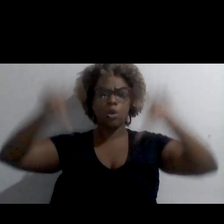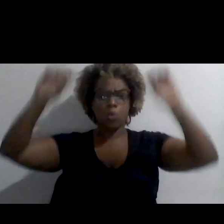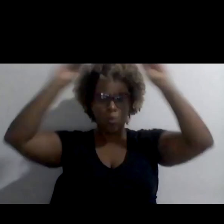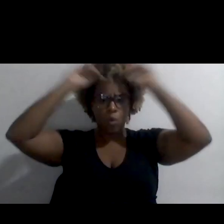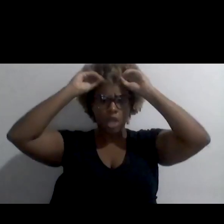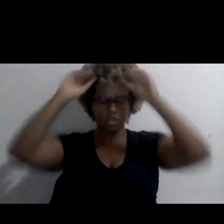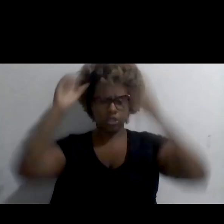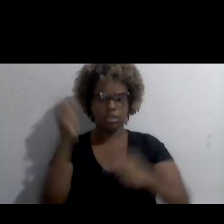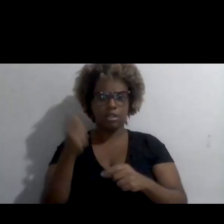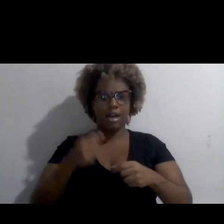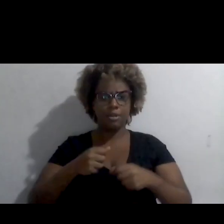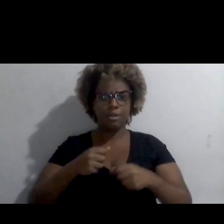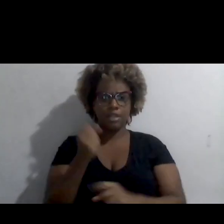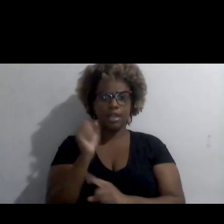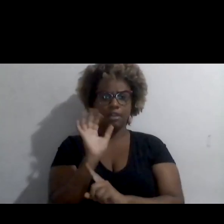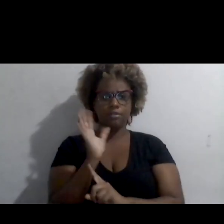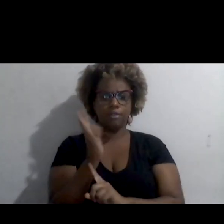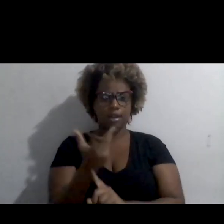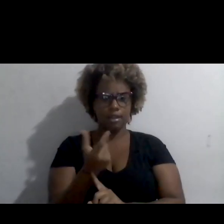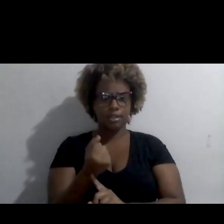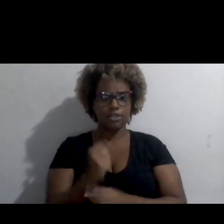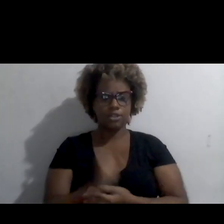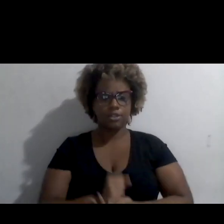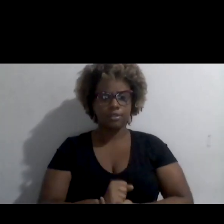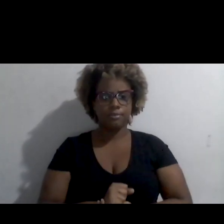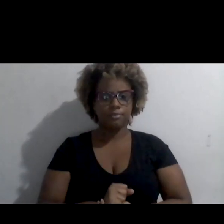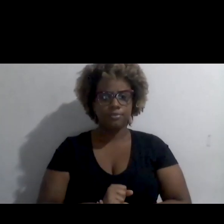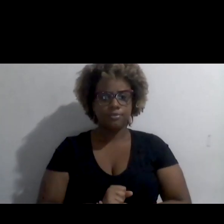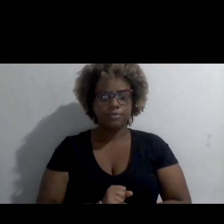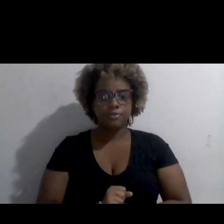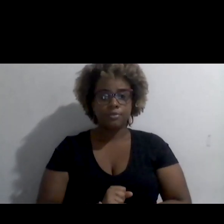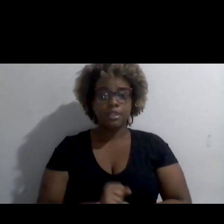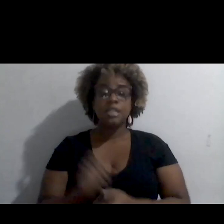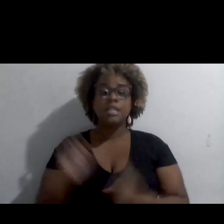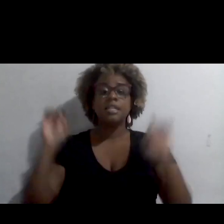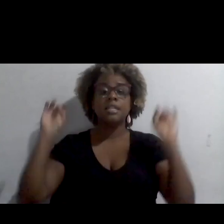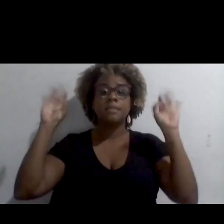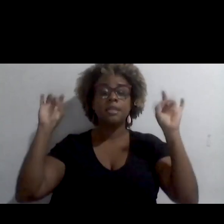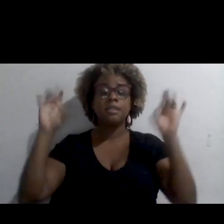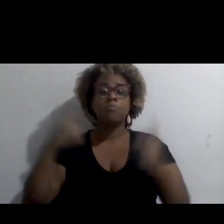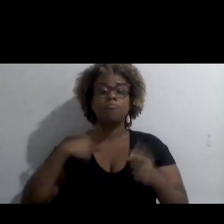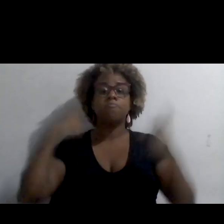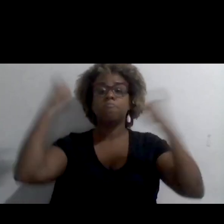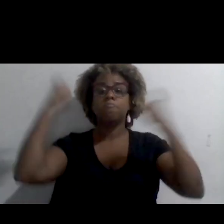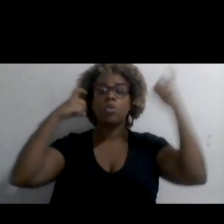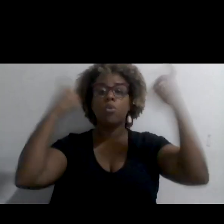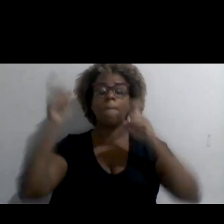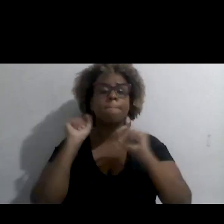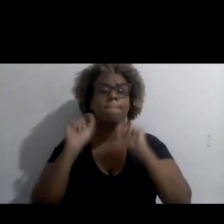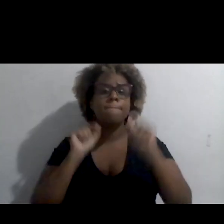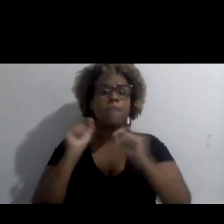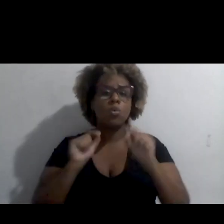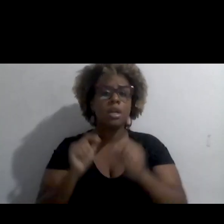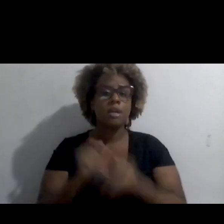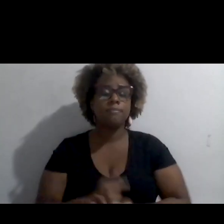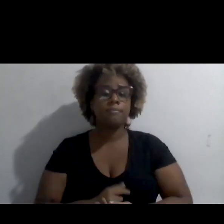secretário traz lá as multilinguagens para os espaços da Secult, especificamente me preocupa. Por que me preocupa? Porque tem o Centro